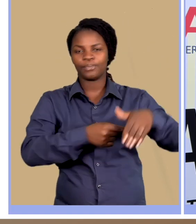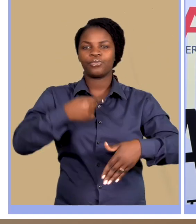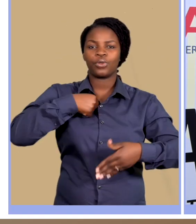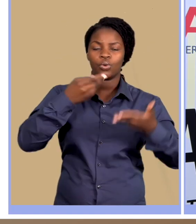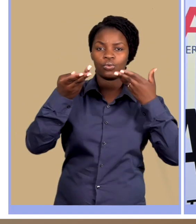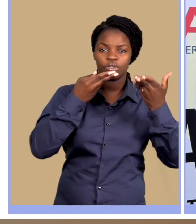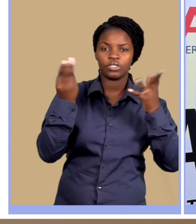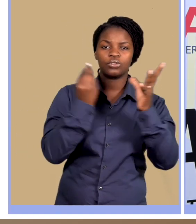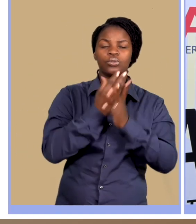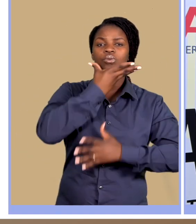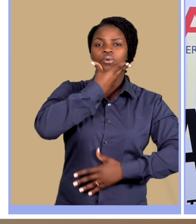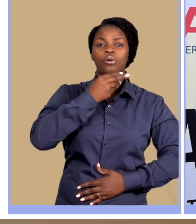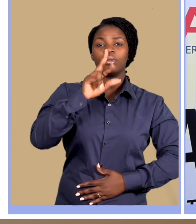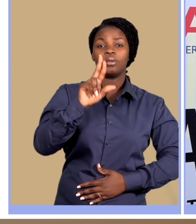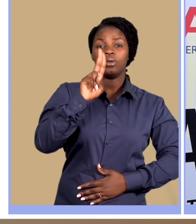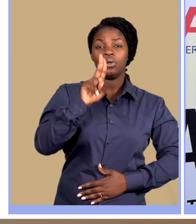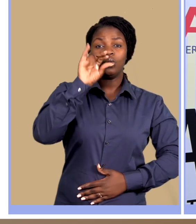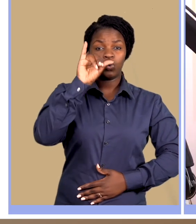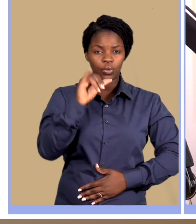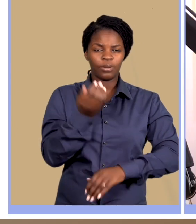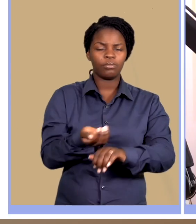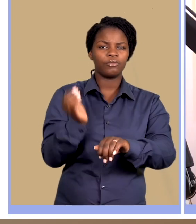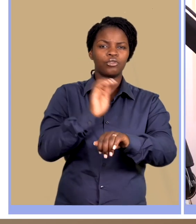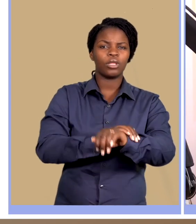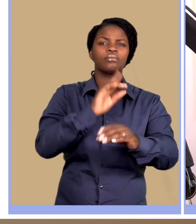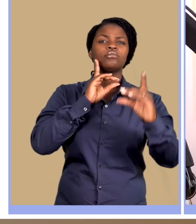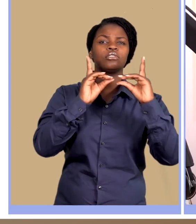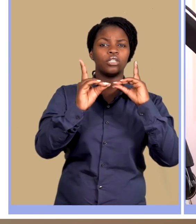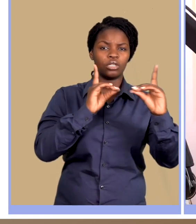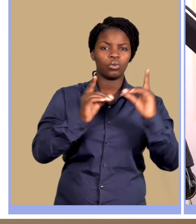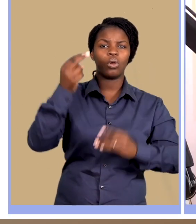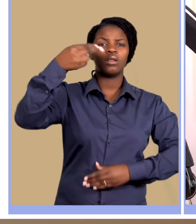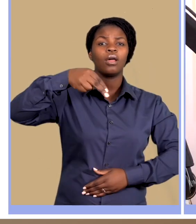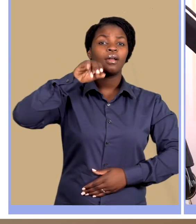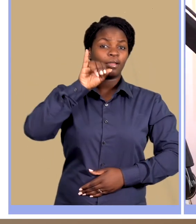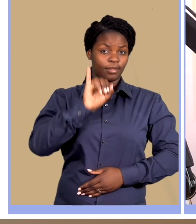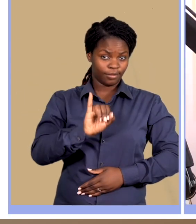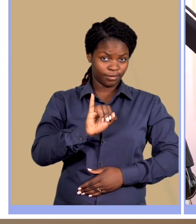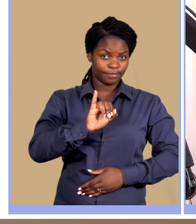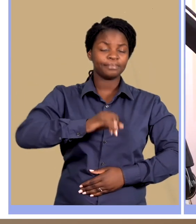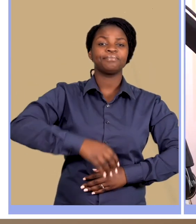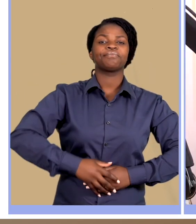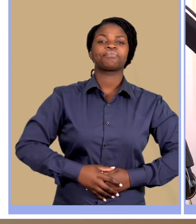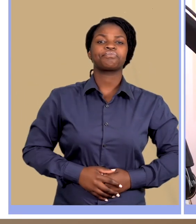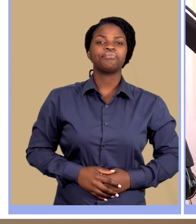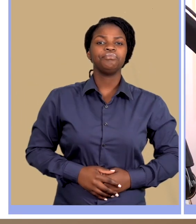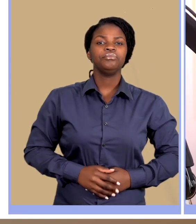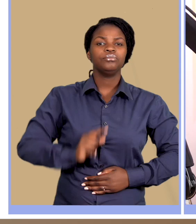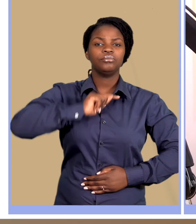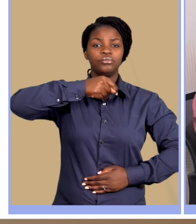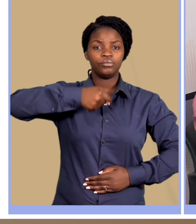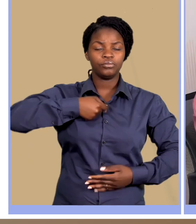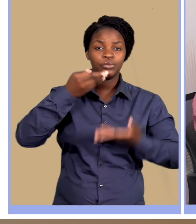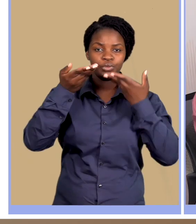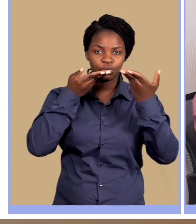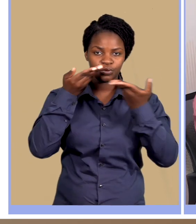Estou com Rui McCann, técnico ou diretor técnico da HI, não é?